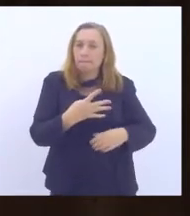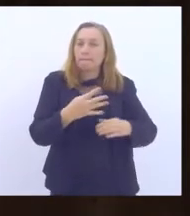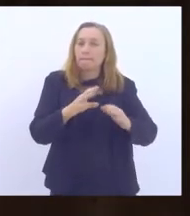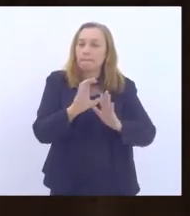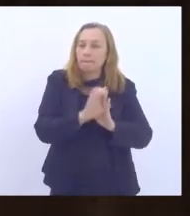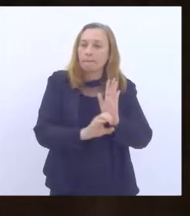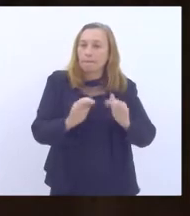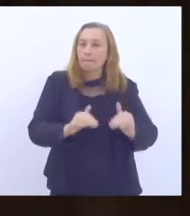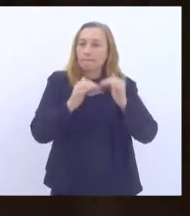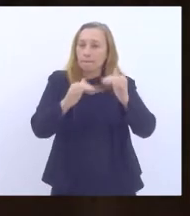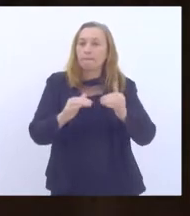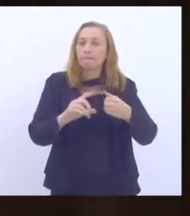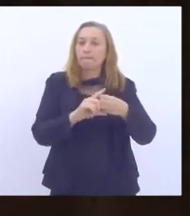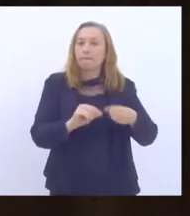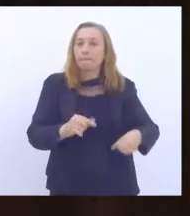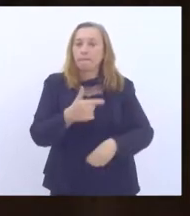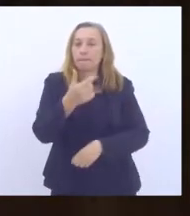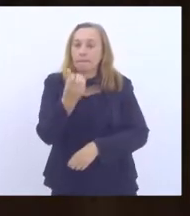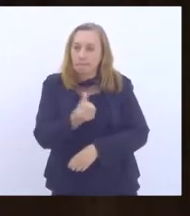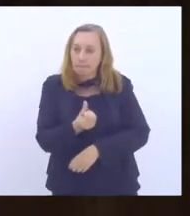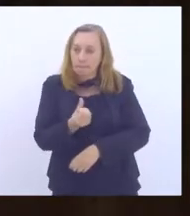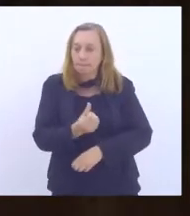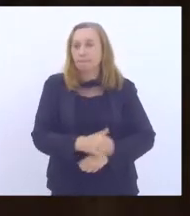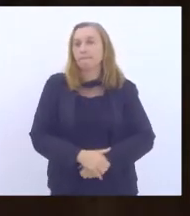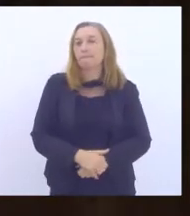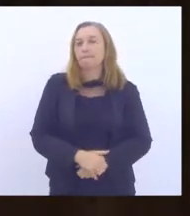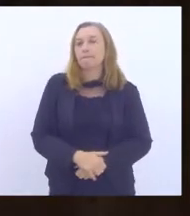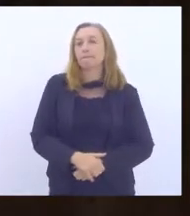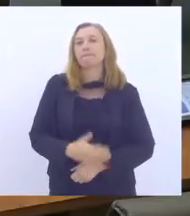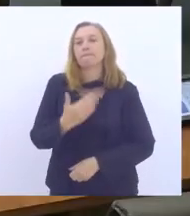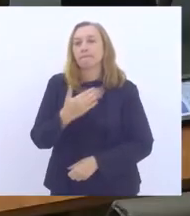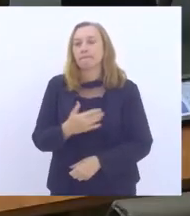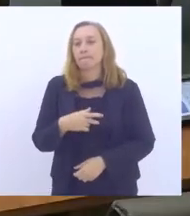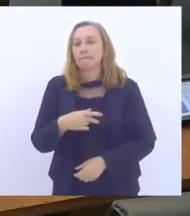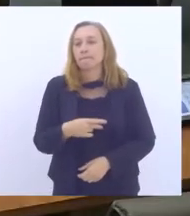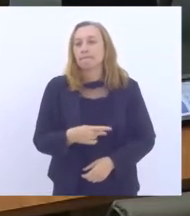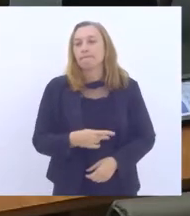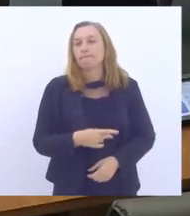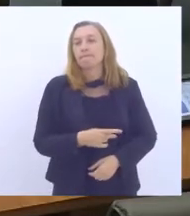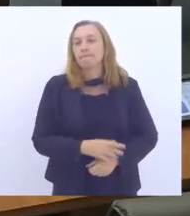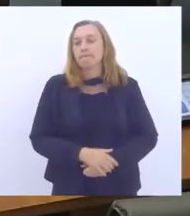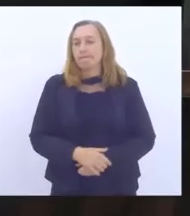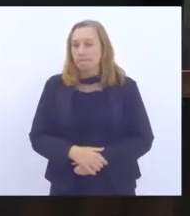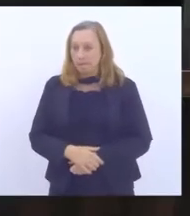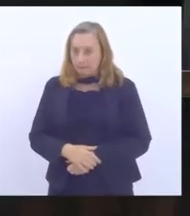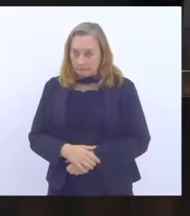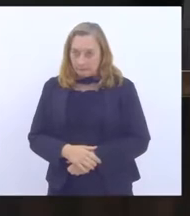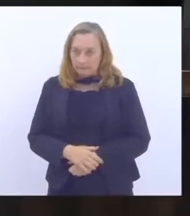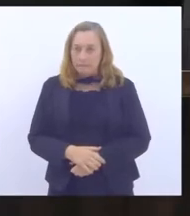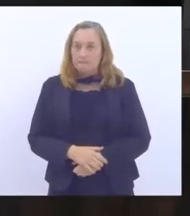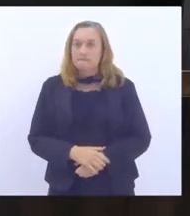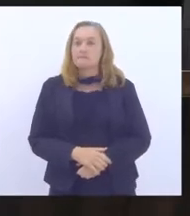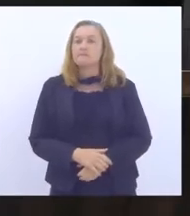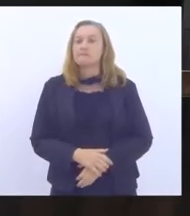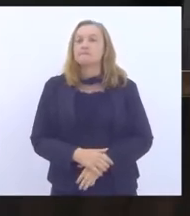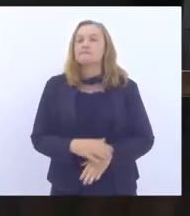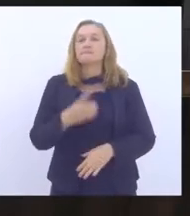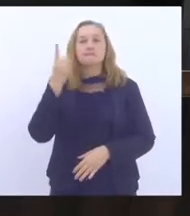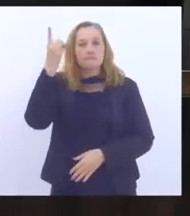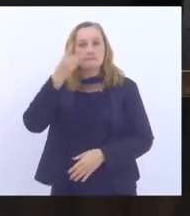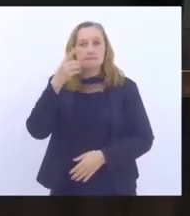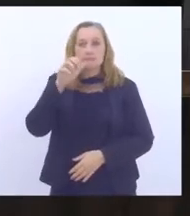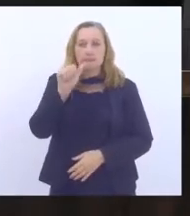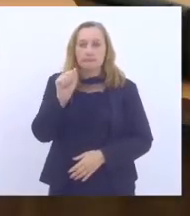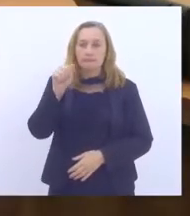supressiva um esse segundo do artigo 6º é o parecer seu presente de colher os demais pareceres Deputado